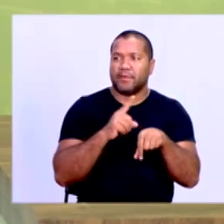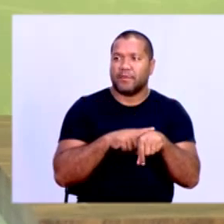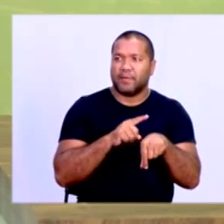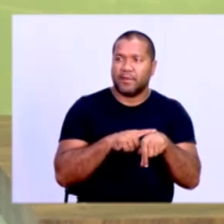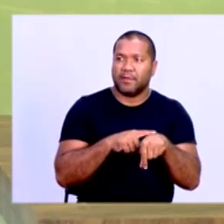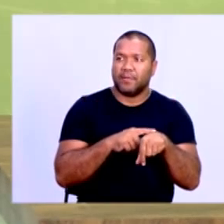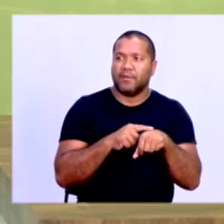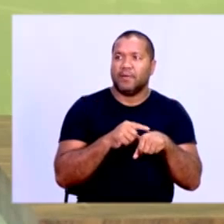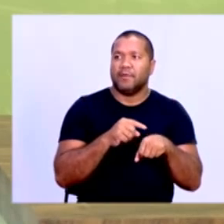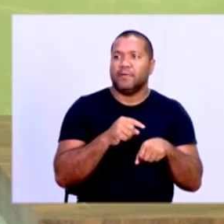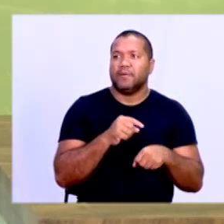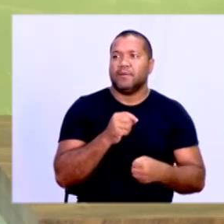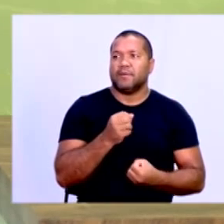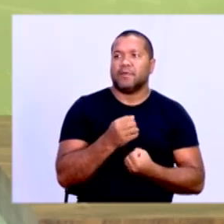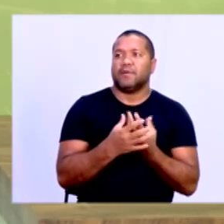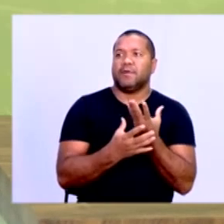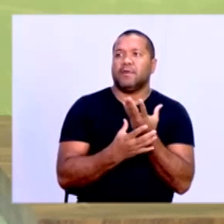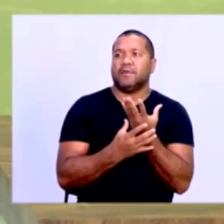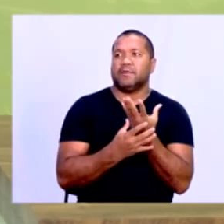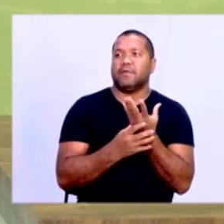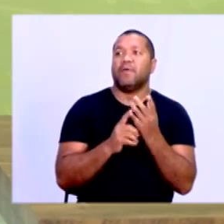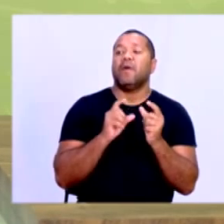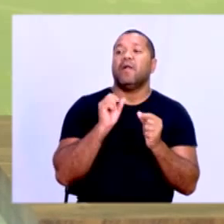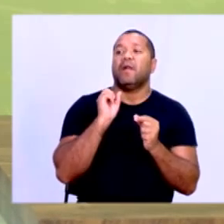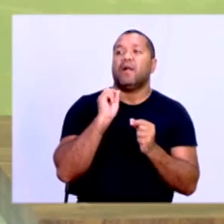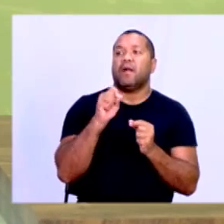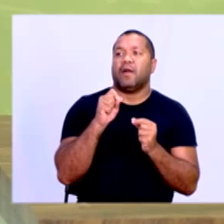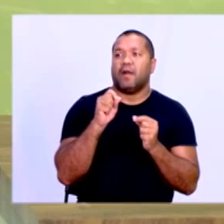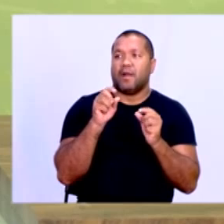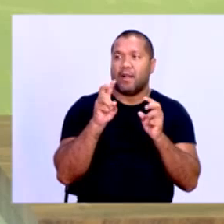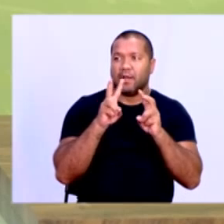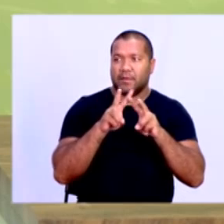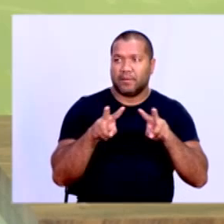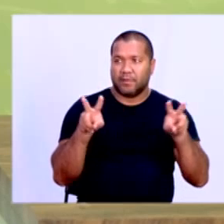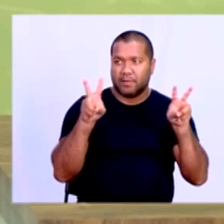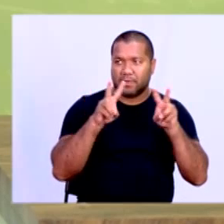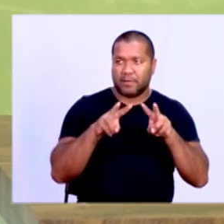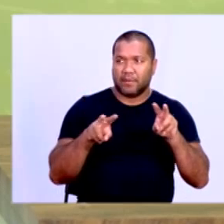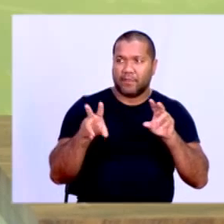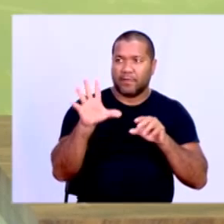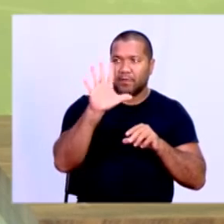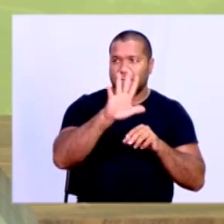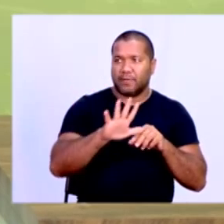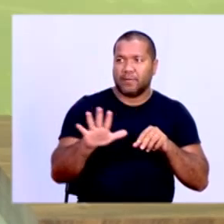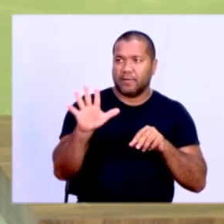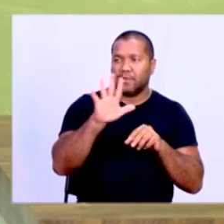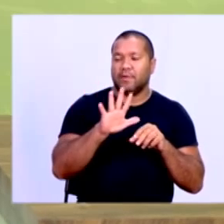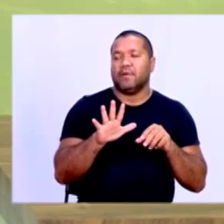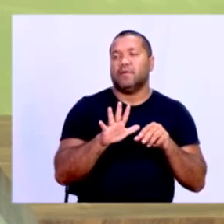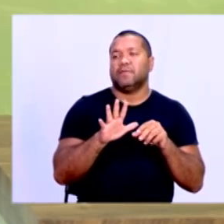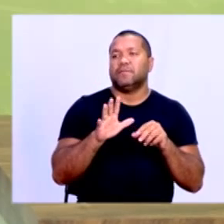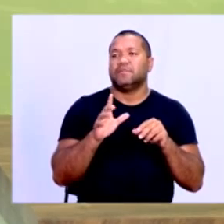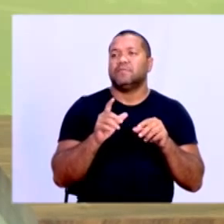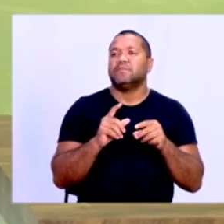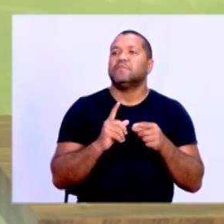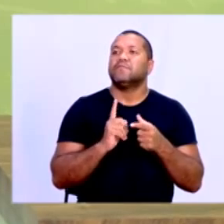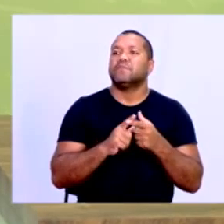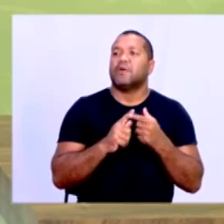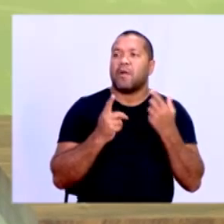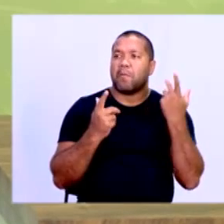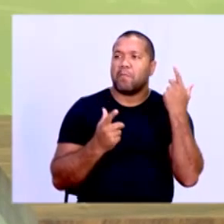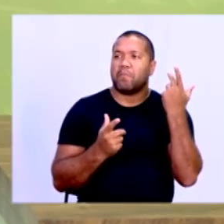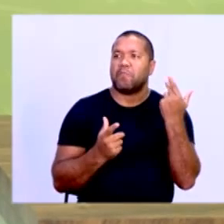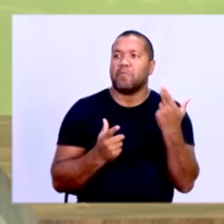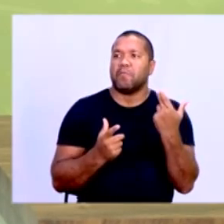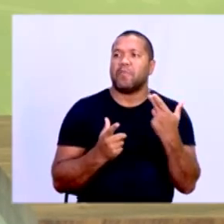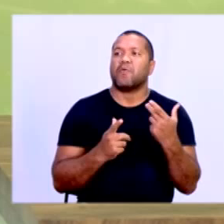produção lá na interface visual. Porque normalmente quando se trabalha com a proposta